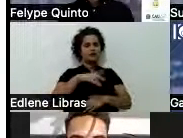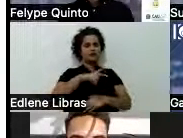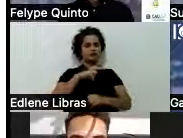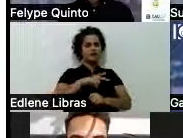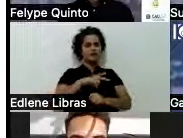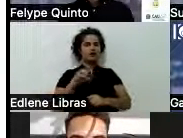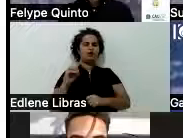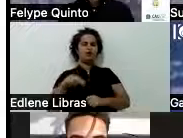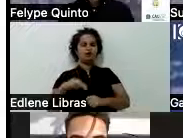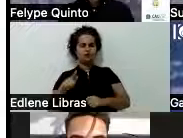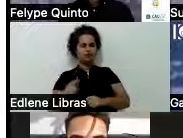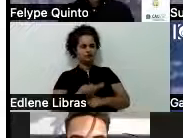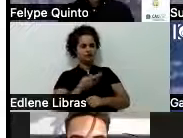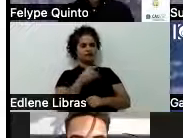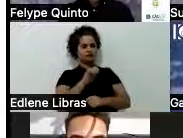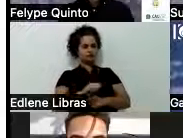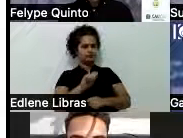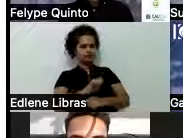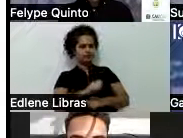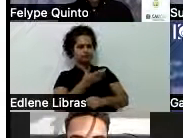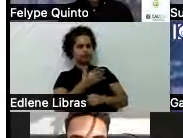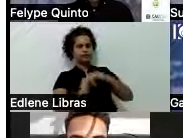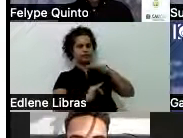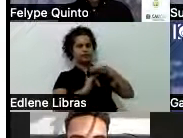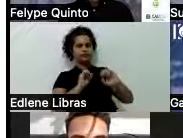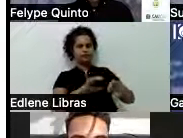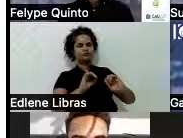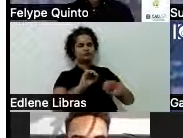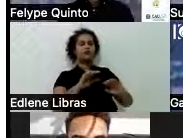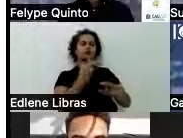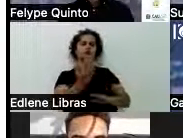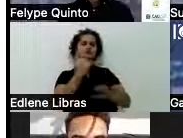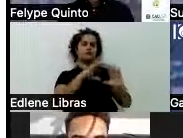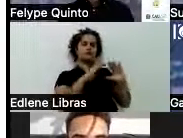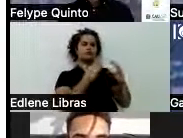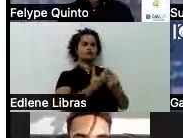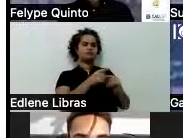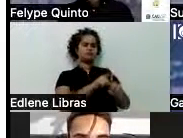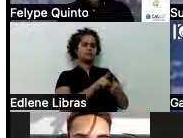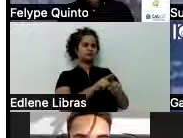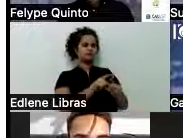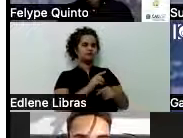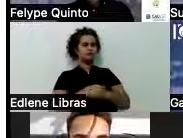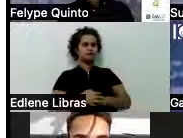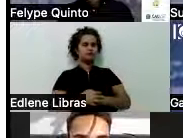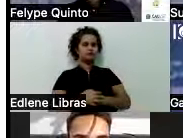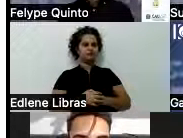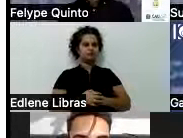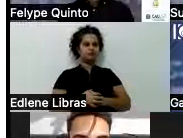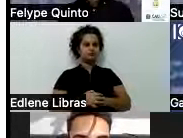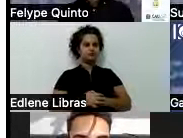ensino, associações comunitárias ou a própria comunidade, o cidadão comum.